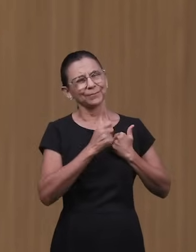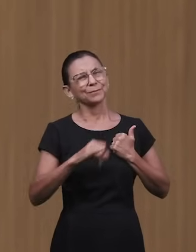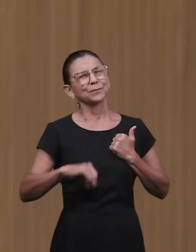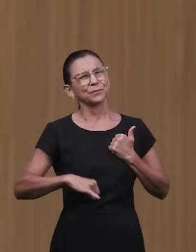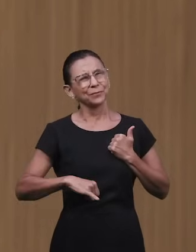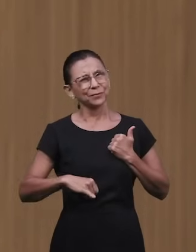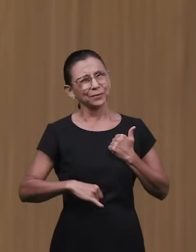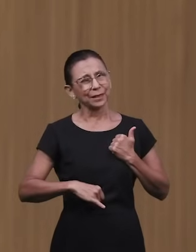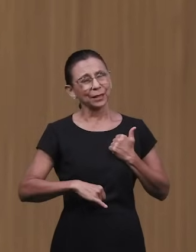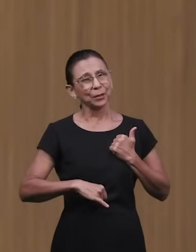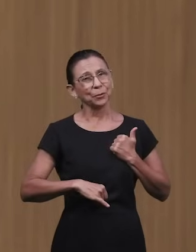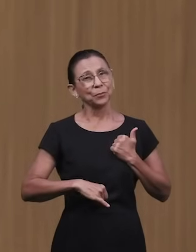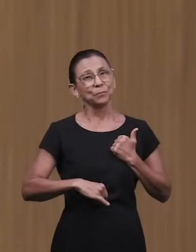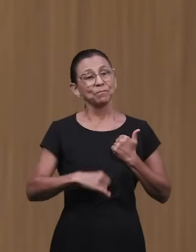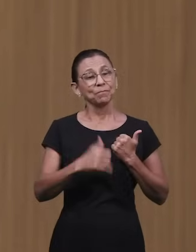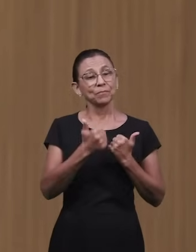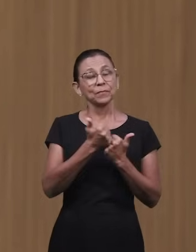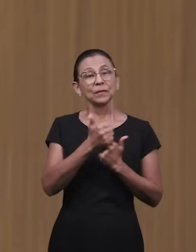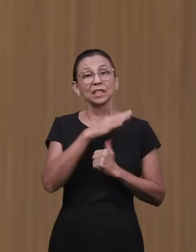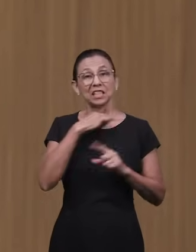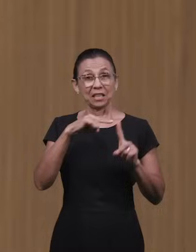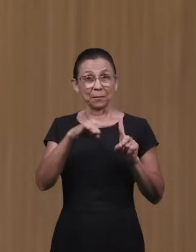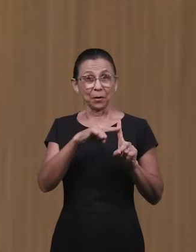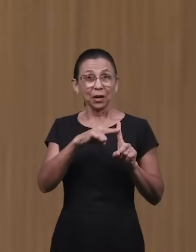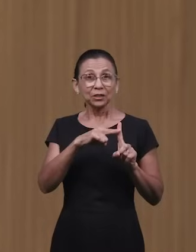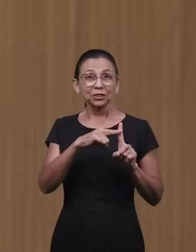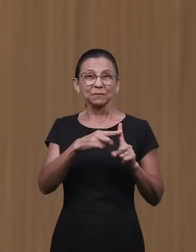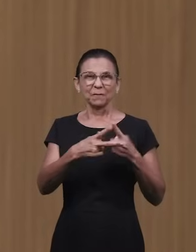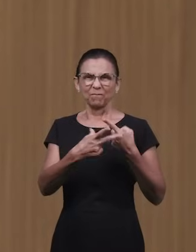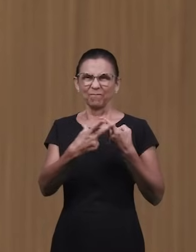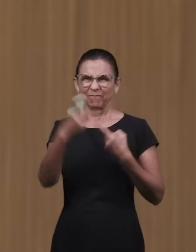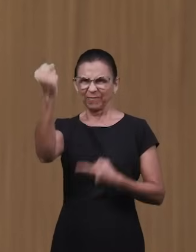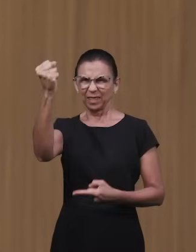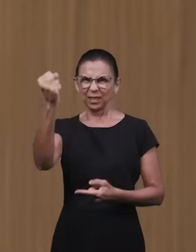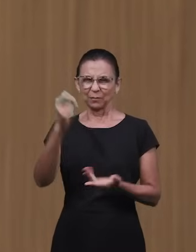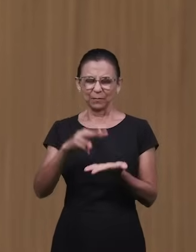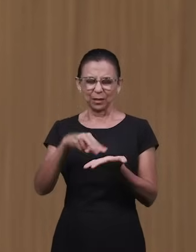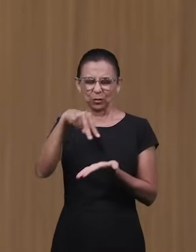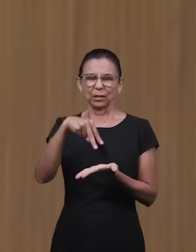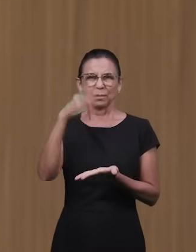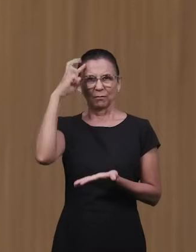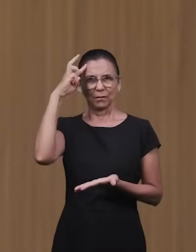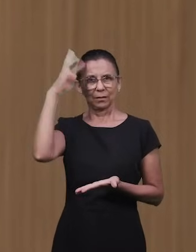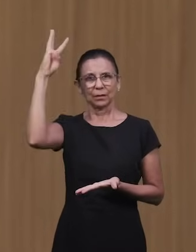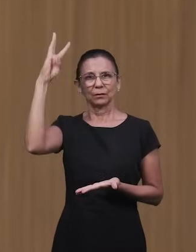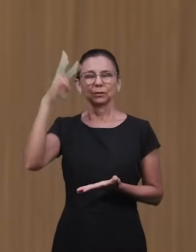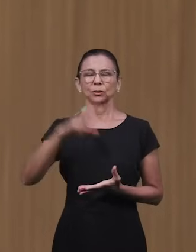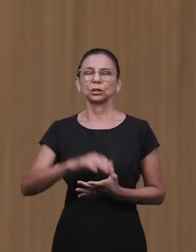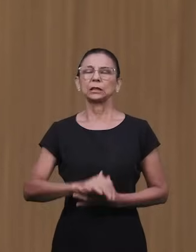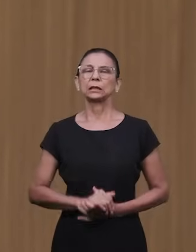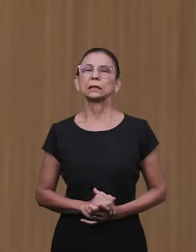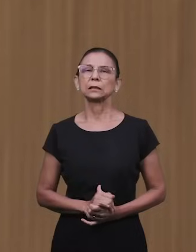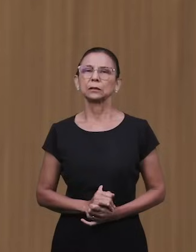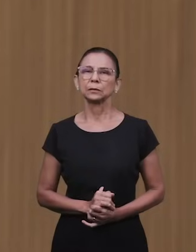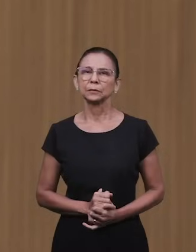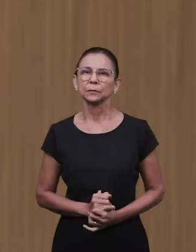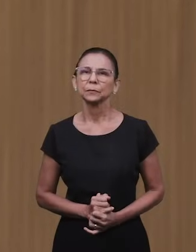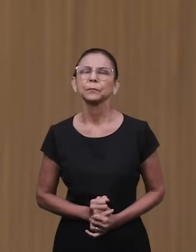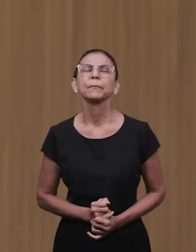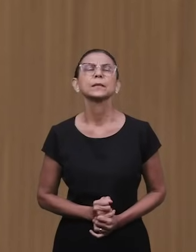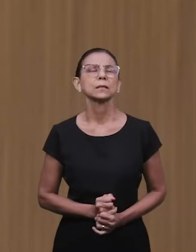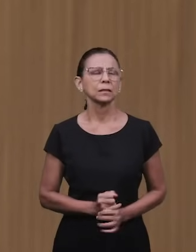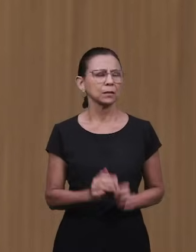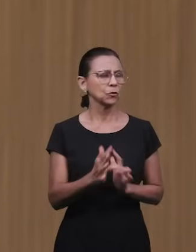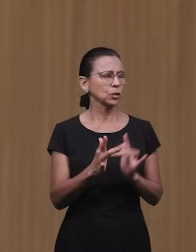E mais, venceu a morte. Glória a Jesus. Glória a Glória a Jesus. Né? Glória a Então Jesus. ele se deu, ele